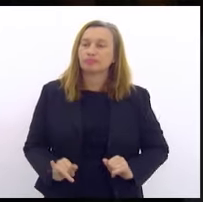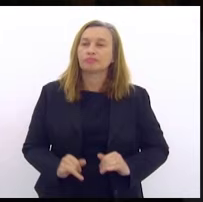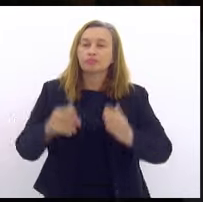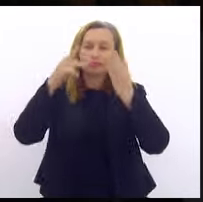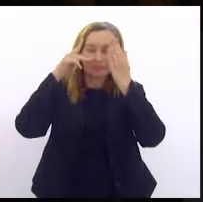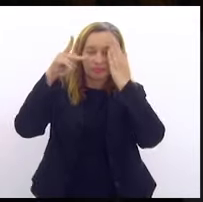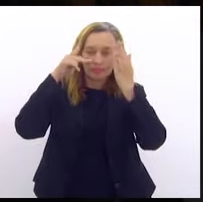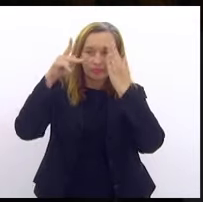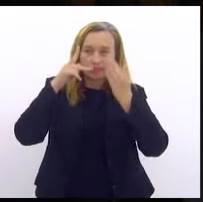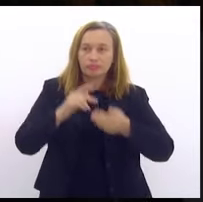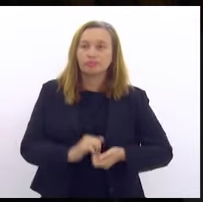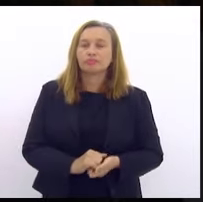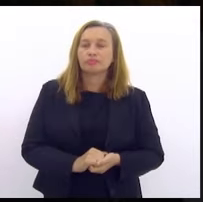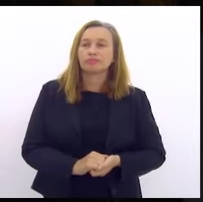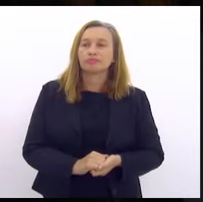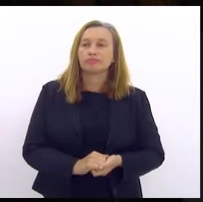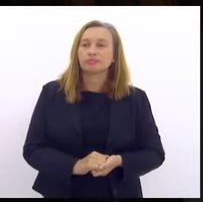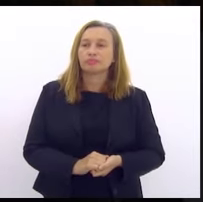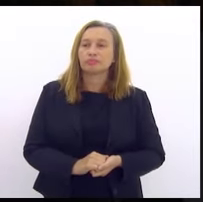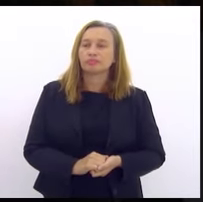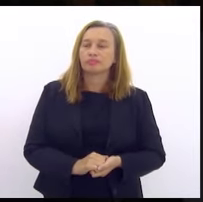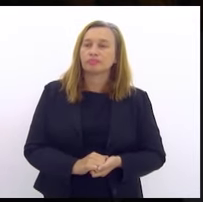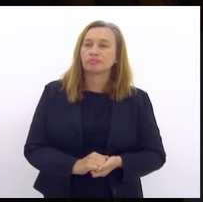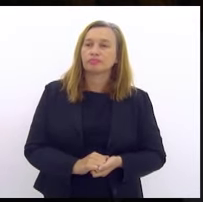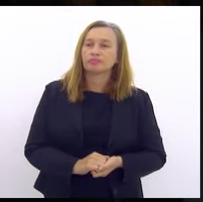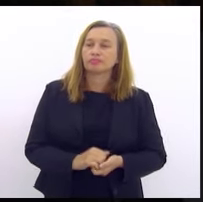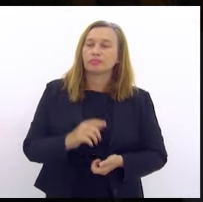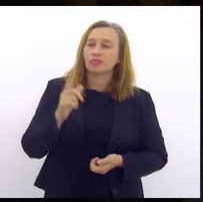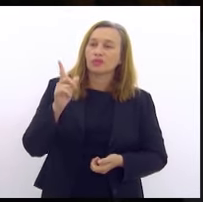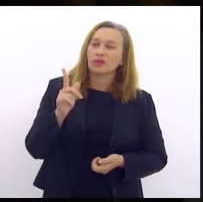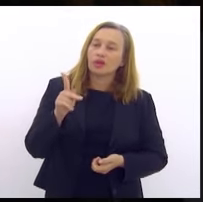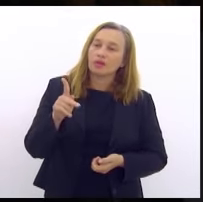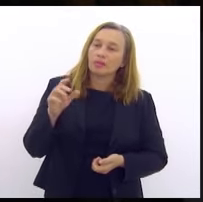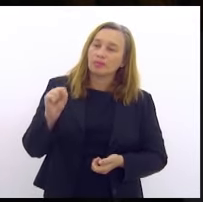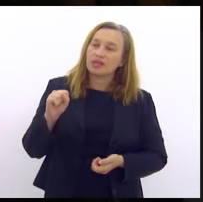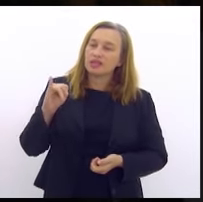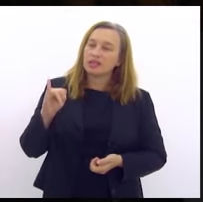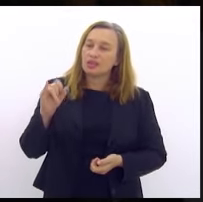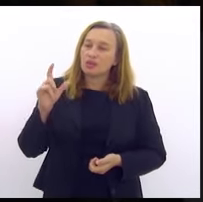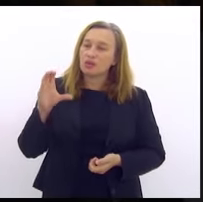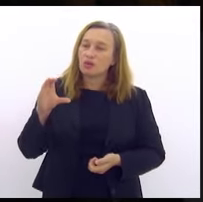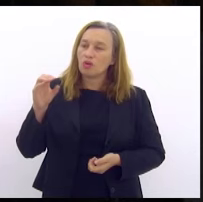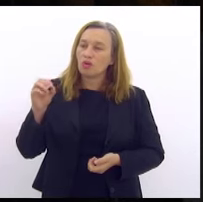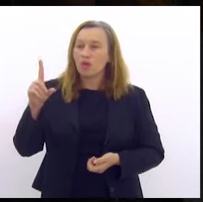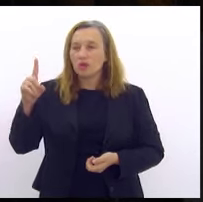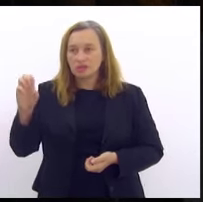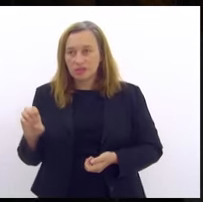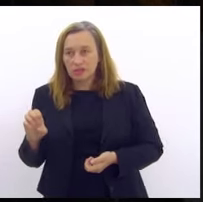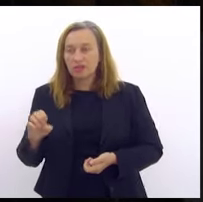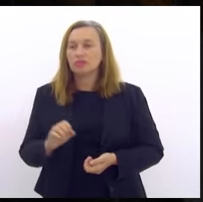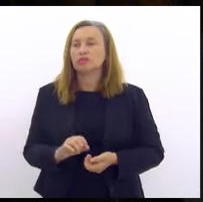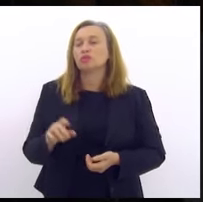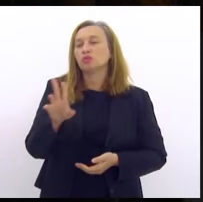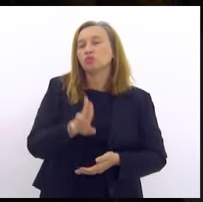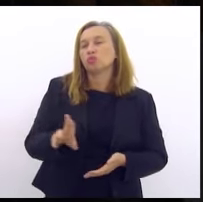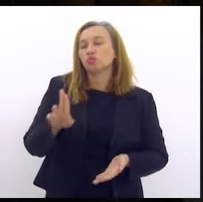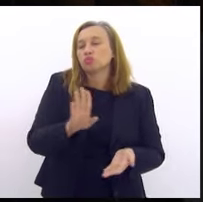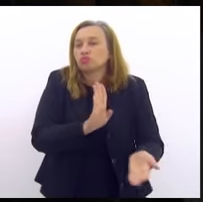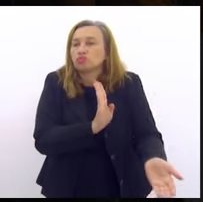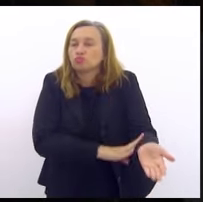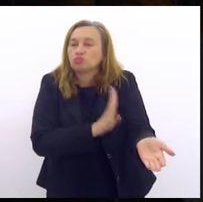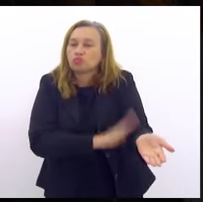têm quadros de esquizofrenia, de psicose, seja com aqueles quadros de uso abusivo de álcool e outras